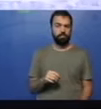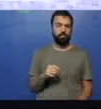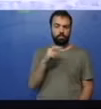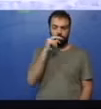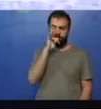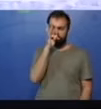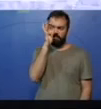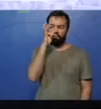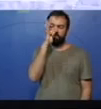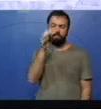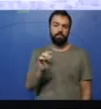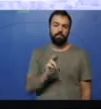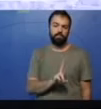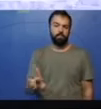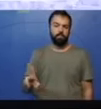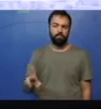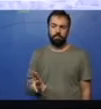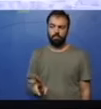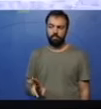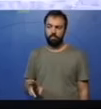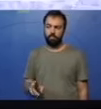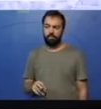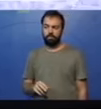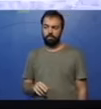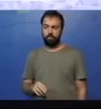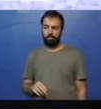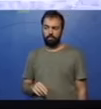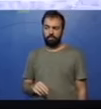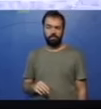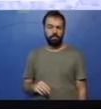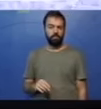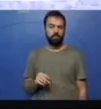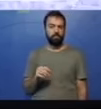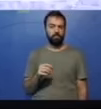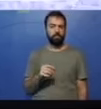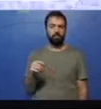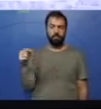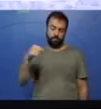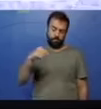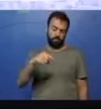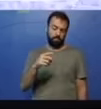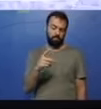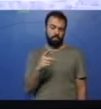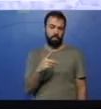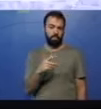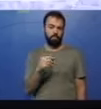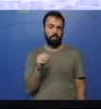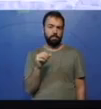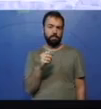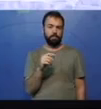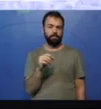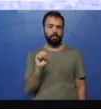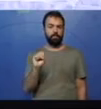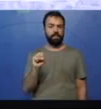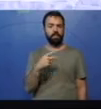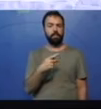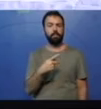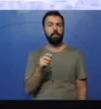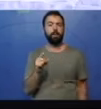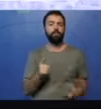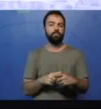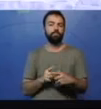figura. Nome científico eu coloquei Hibiscus sp. Sp vem de diversas espécies.